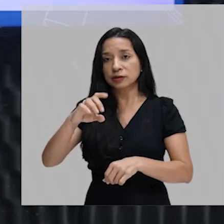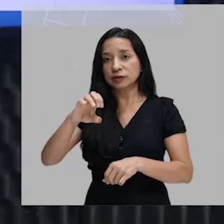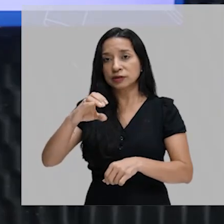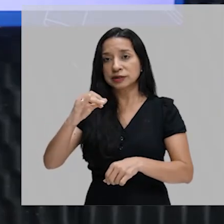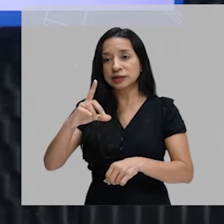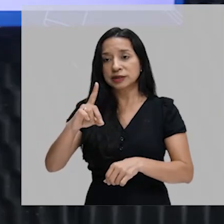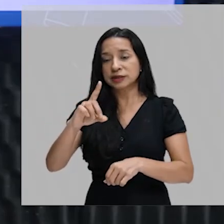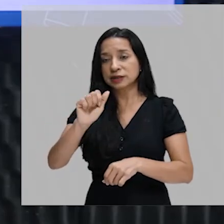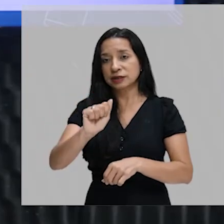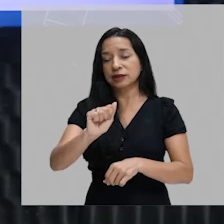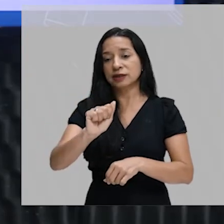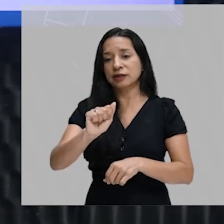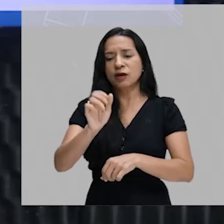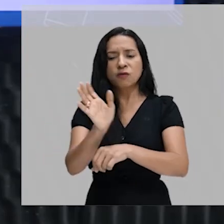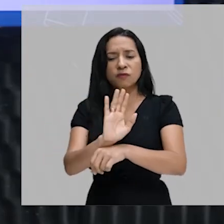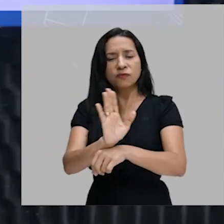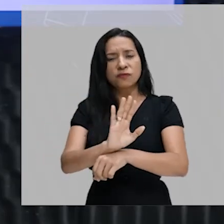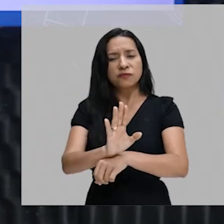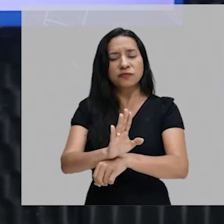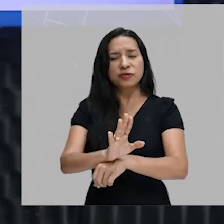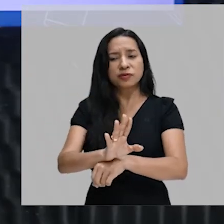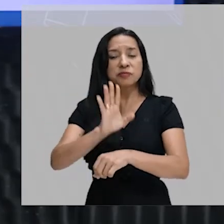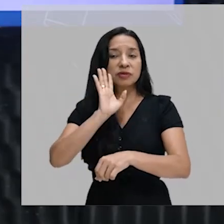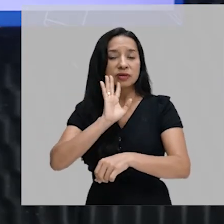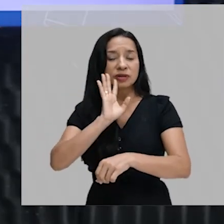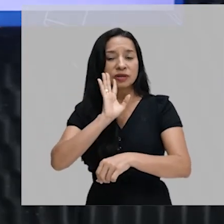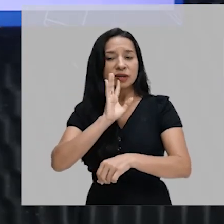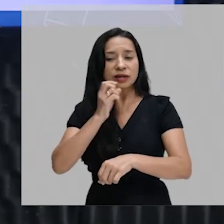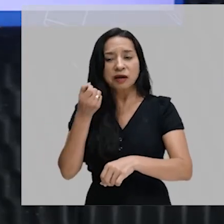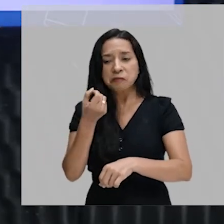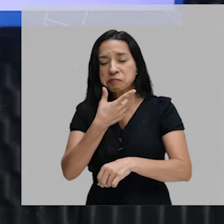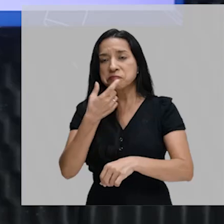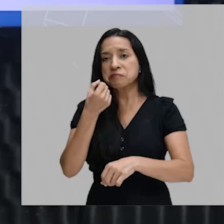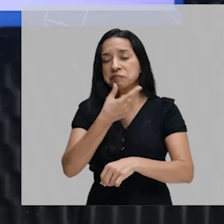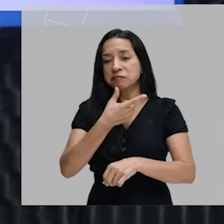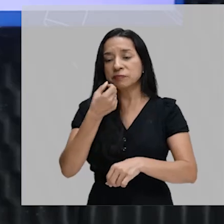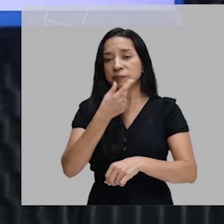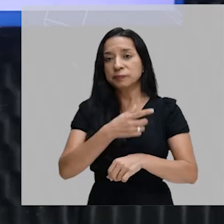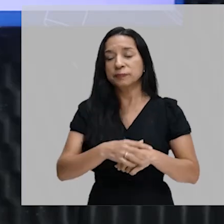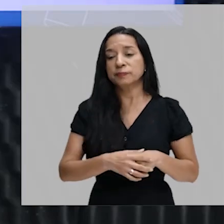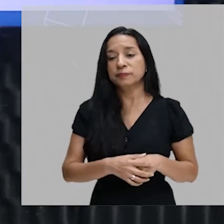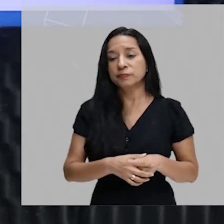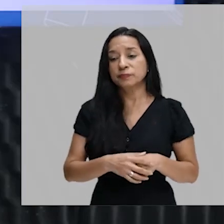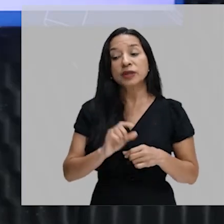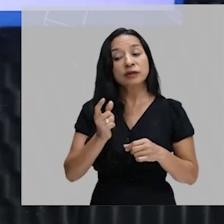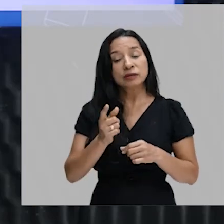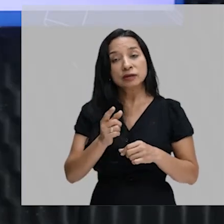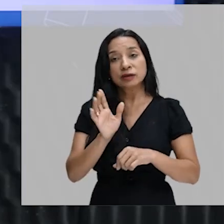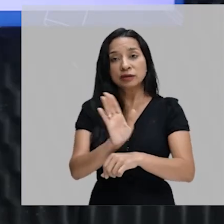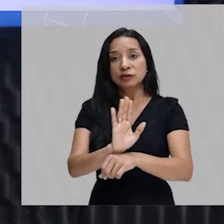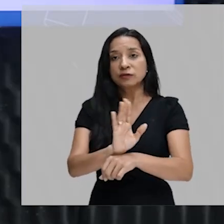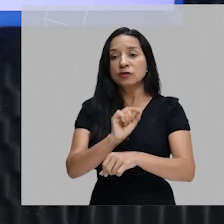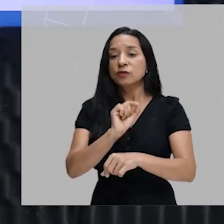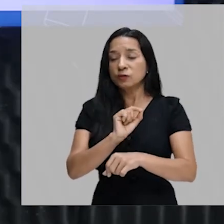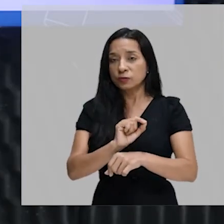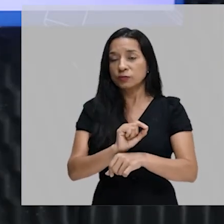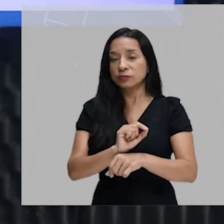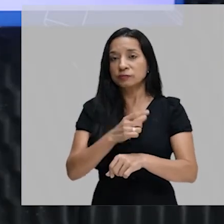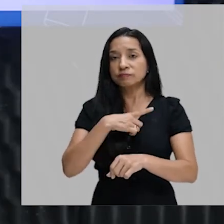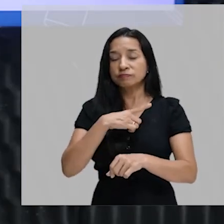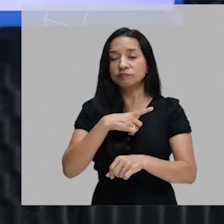já repetiu. É muito engraçado. Então, quando aquela obra, ela